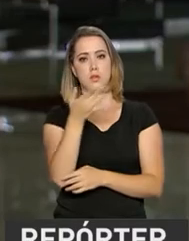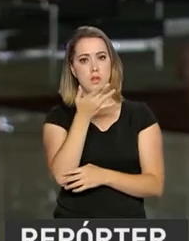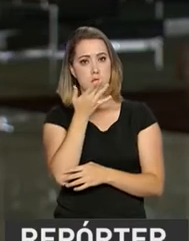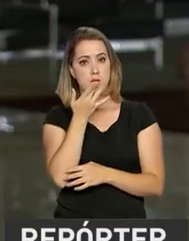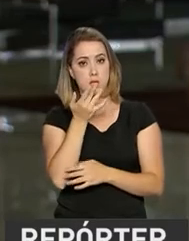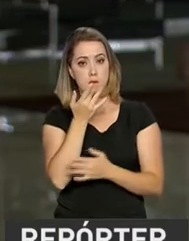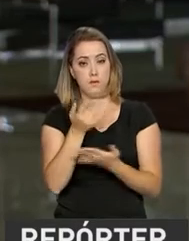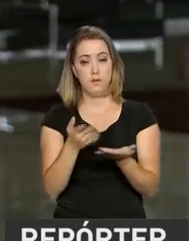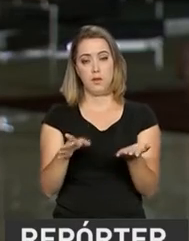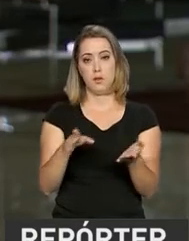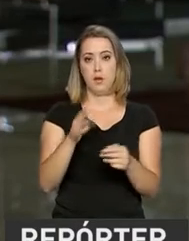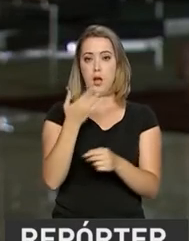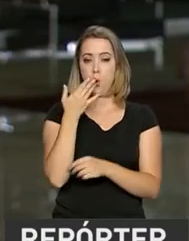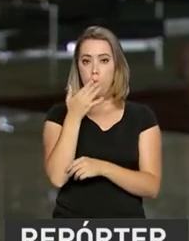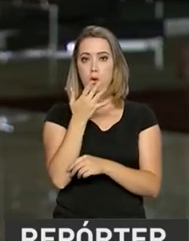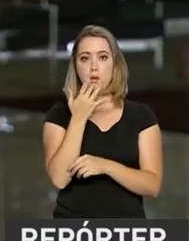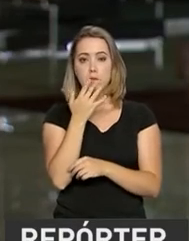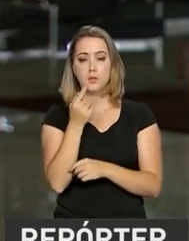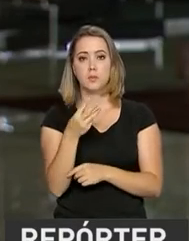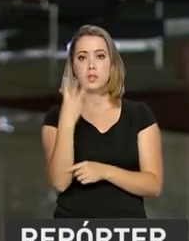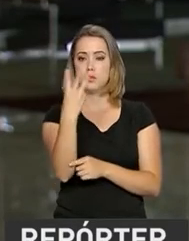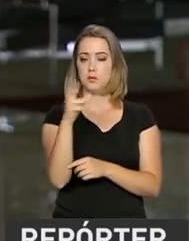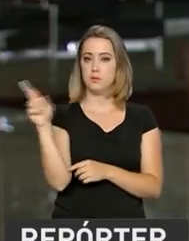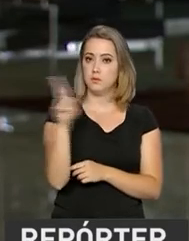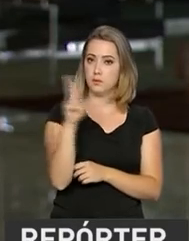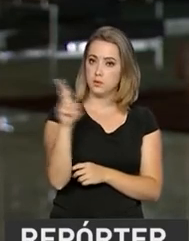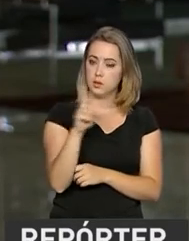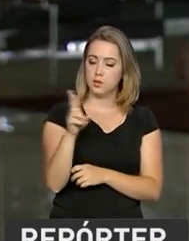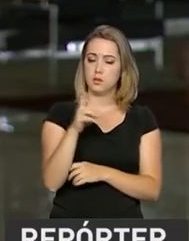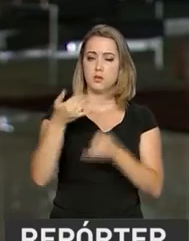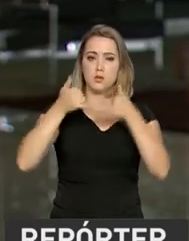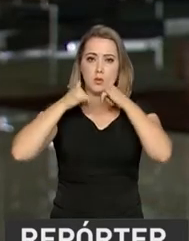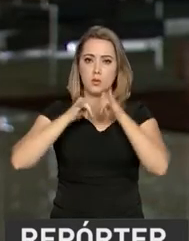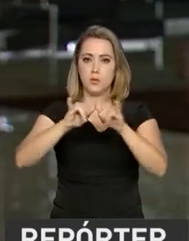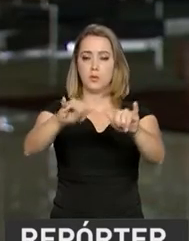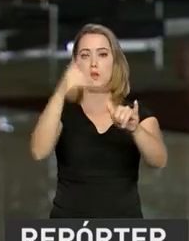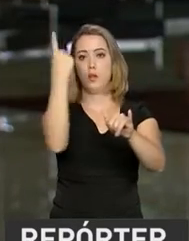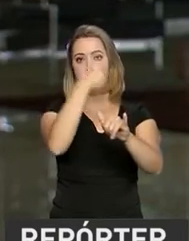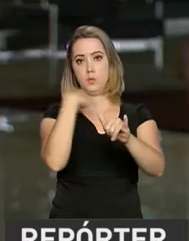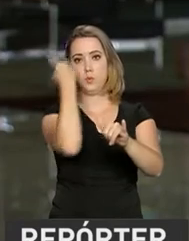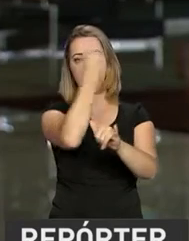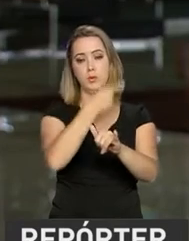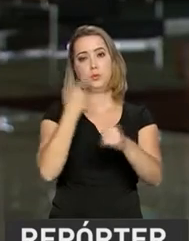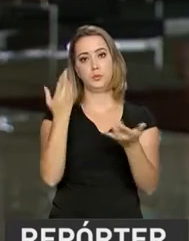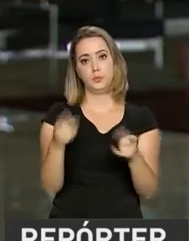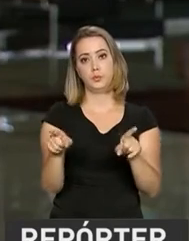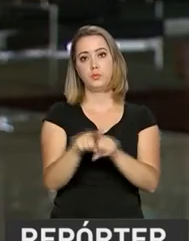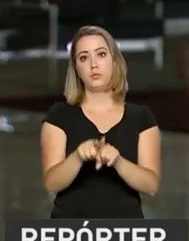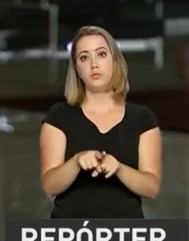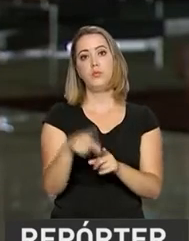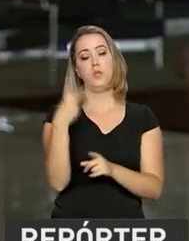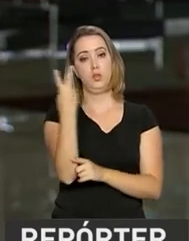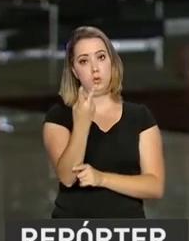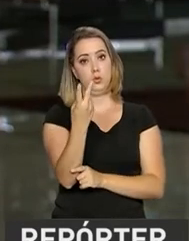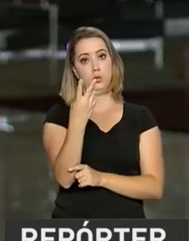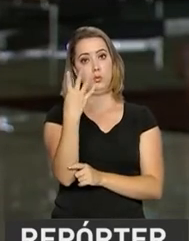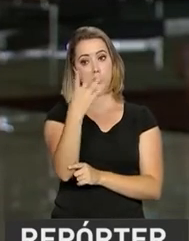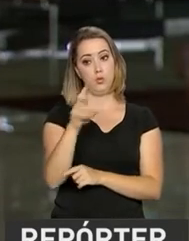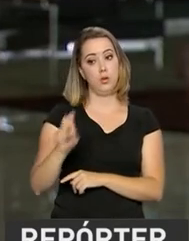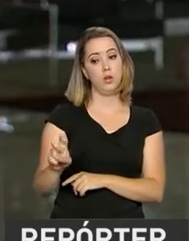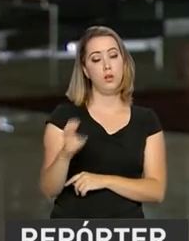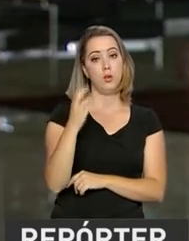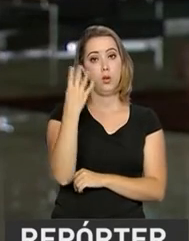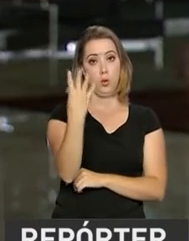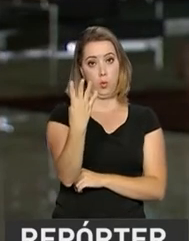reais a cada 100 quilowatts hora de energia consumido no patamar 24 reais e 50 centavos a cada